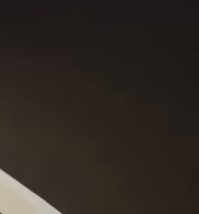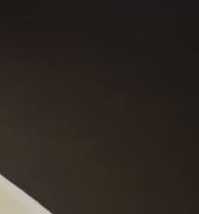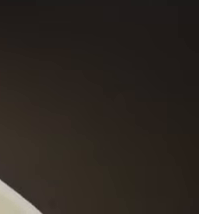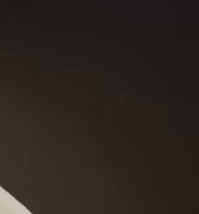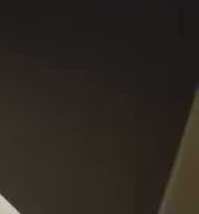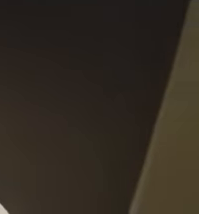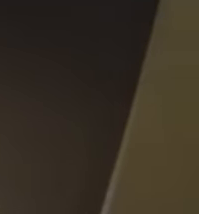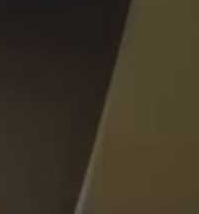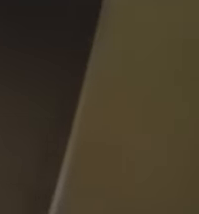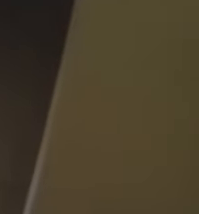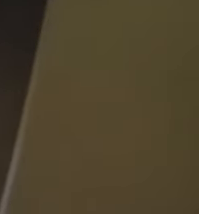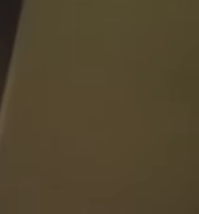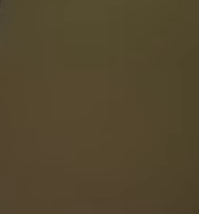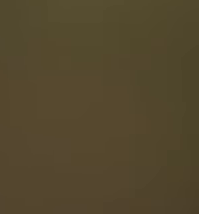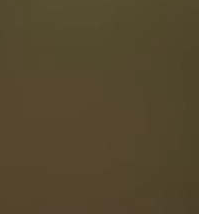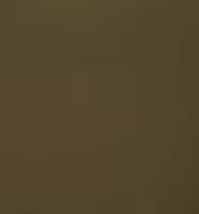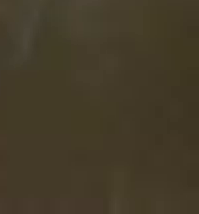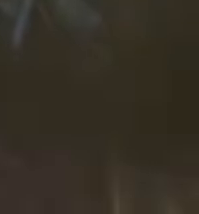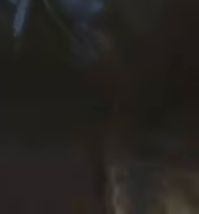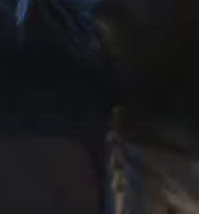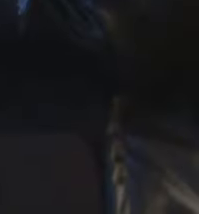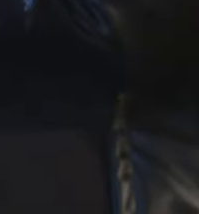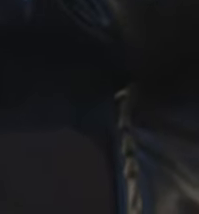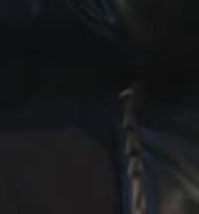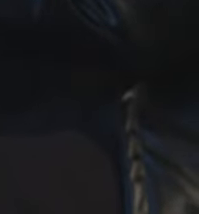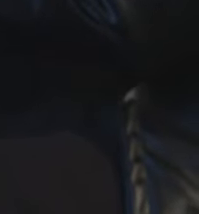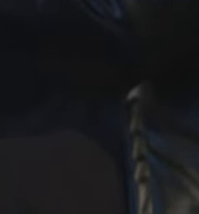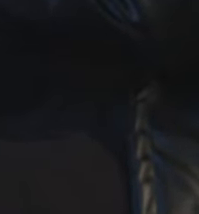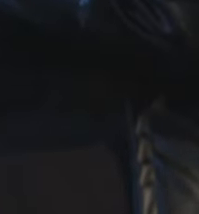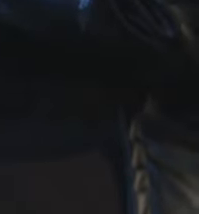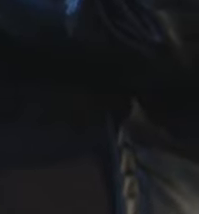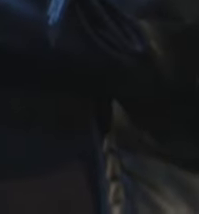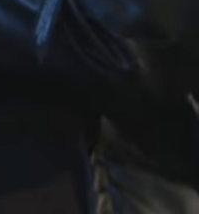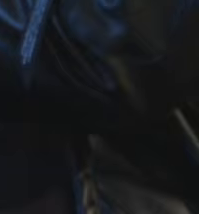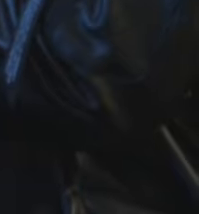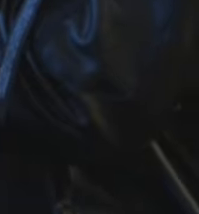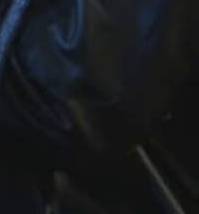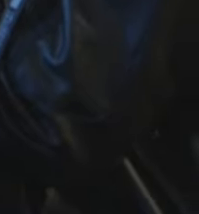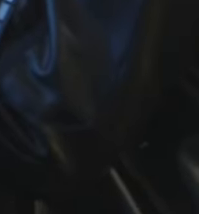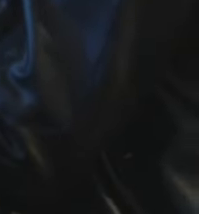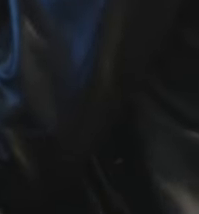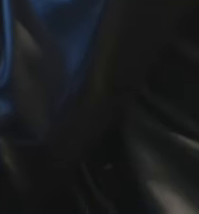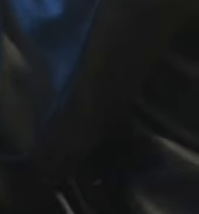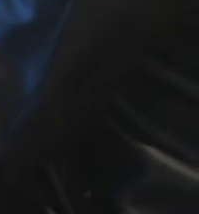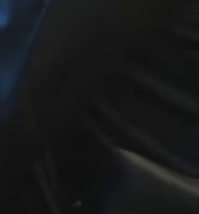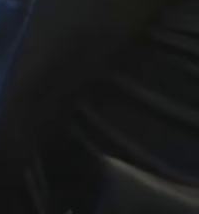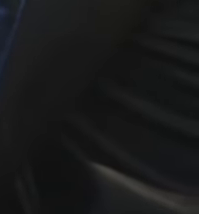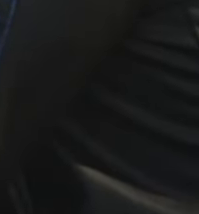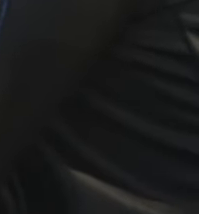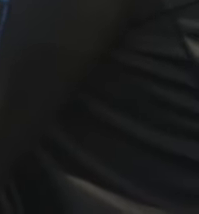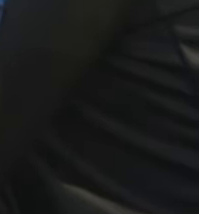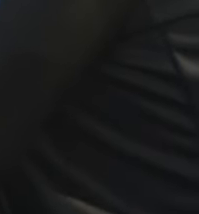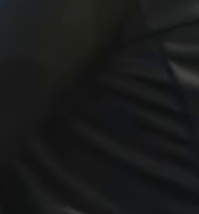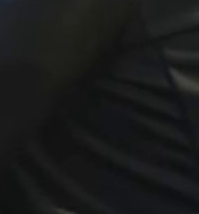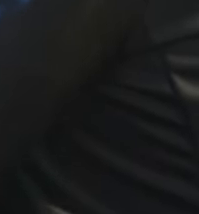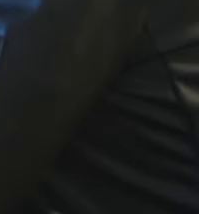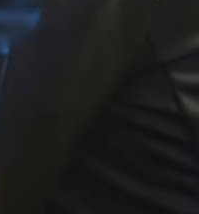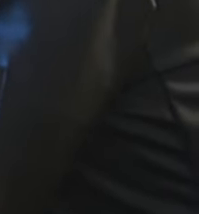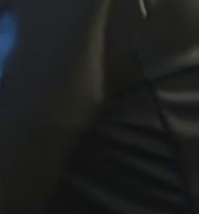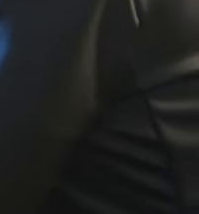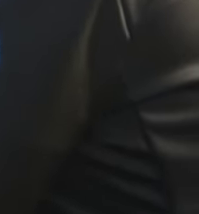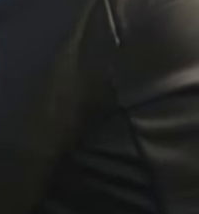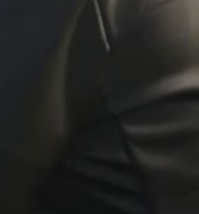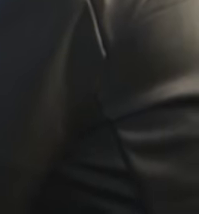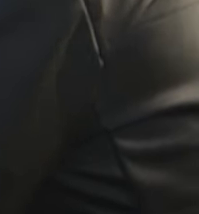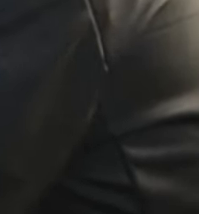partiu prosperidade. O cone só roda nos de verdade, pô. Quem não tava lá com nós no